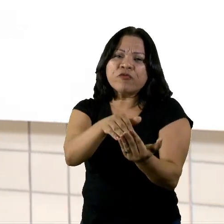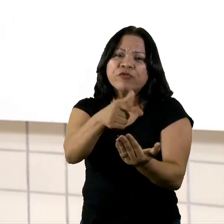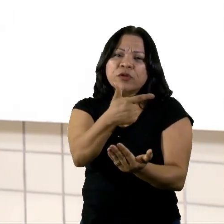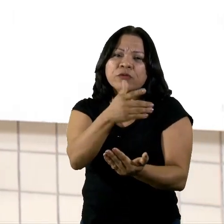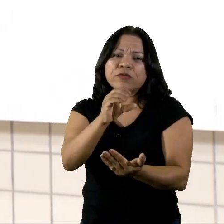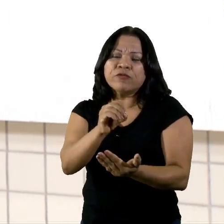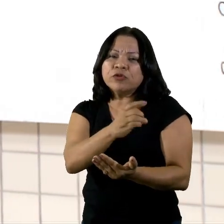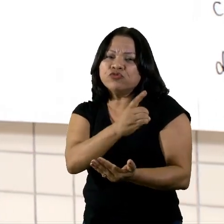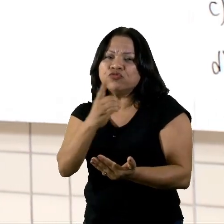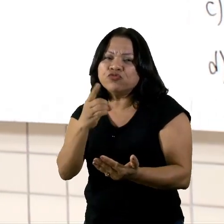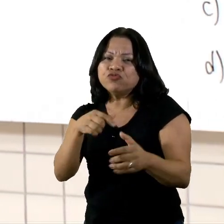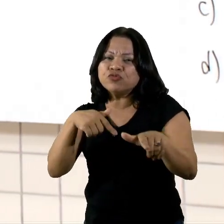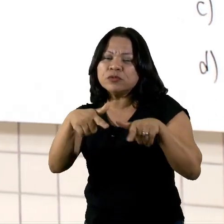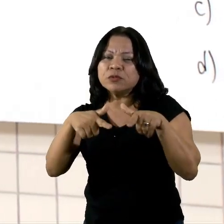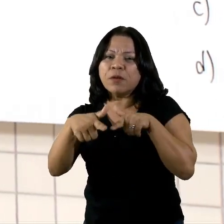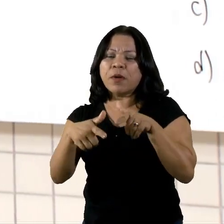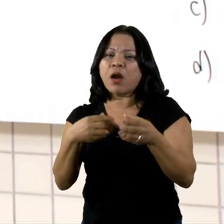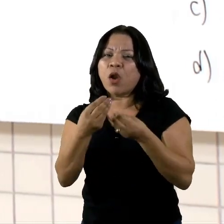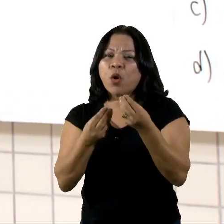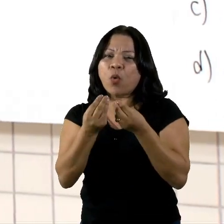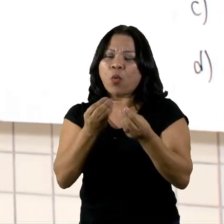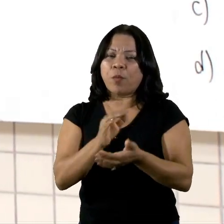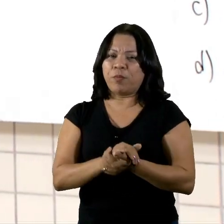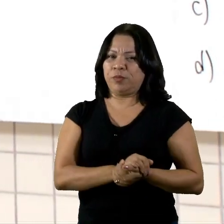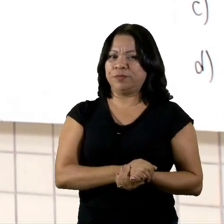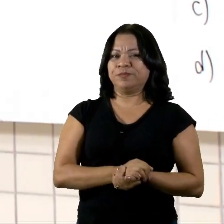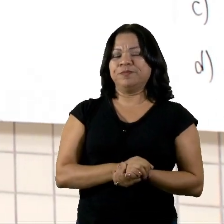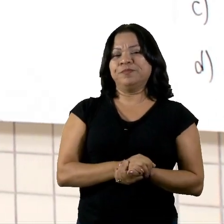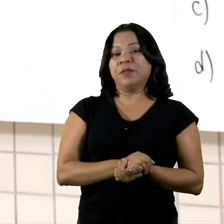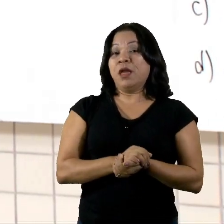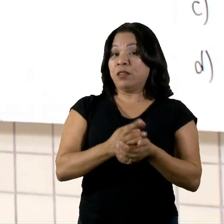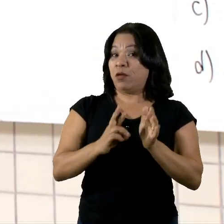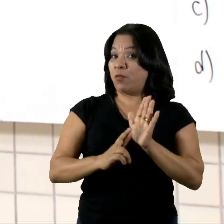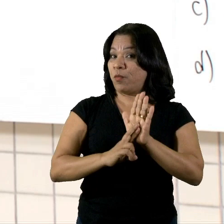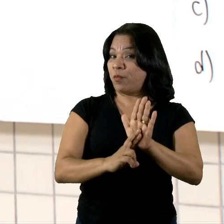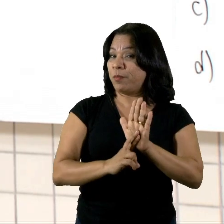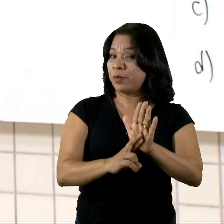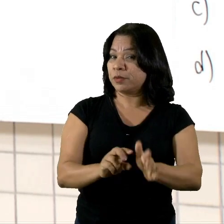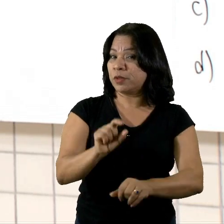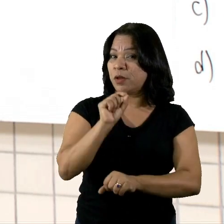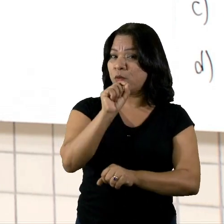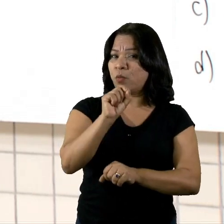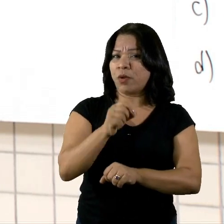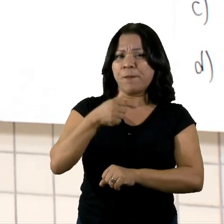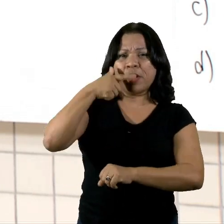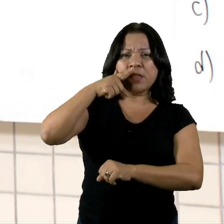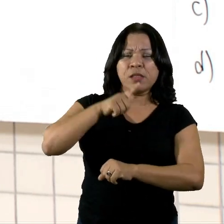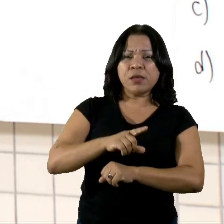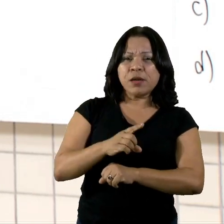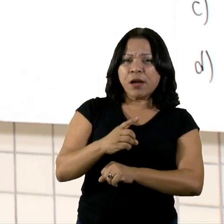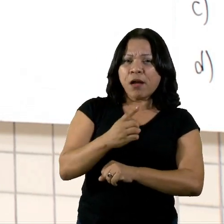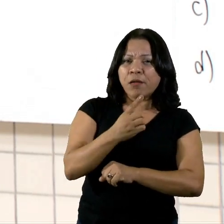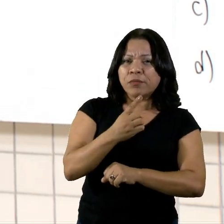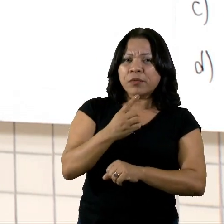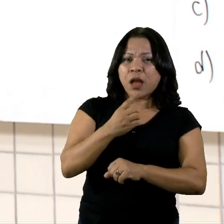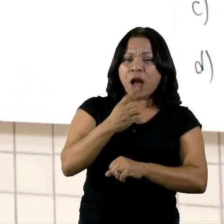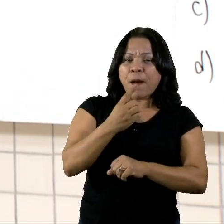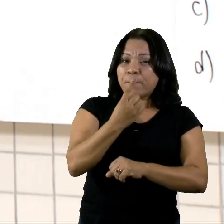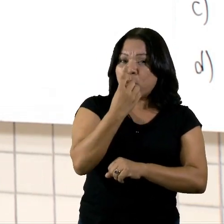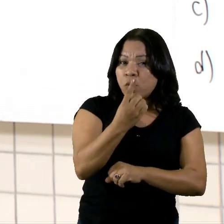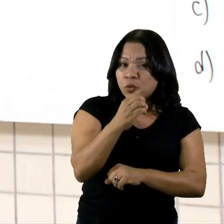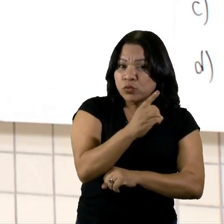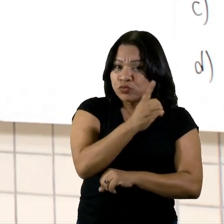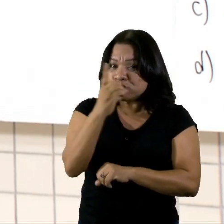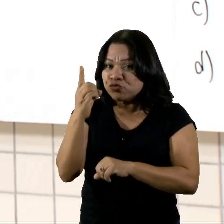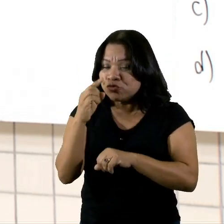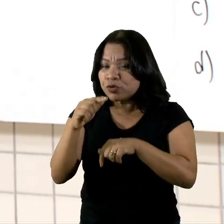né? Vamos fazer o seguinte, vamos representar o que ele ganha por um dia de trabalho por Y. Eu